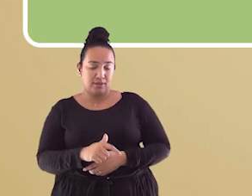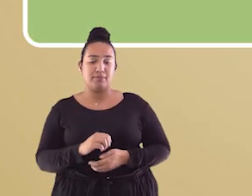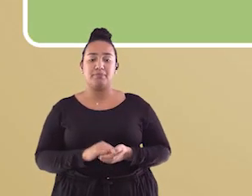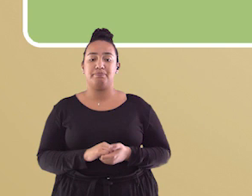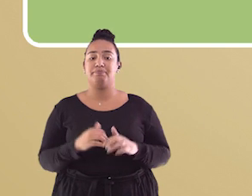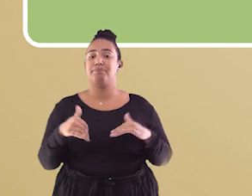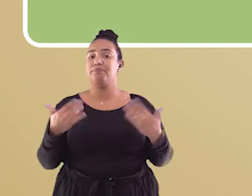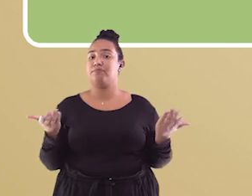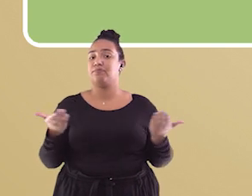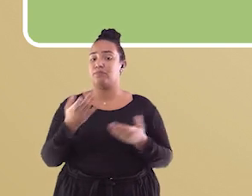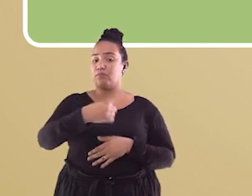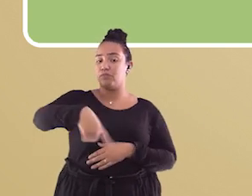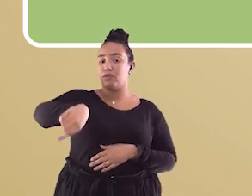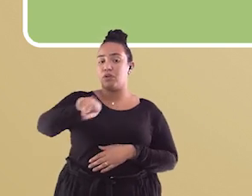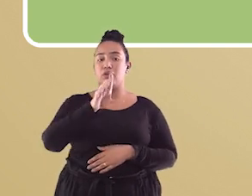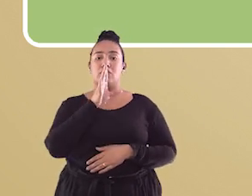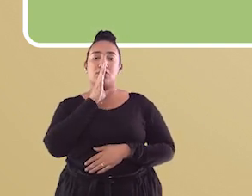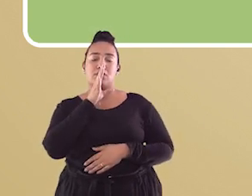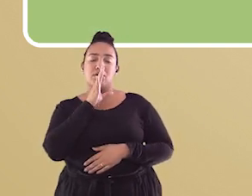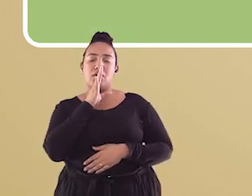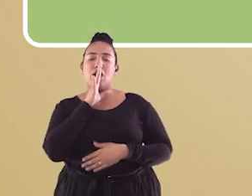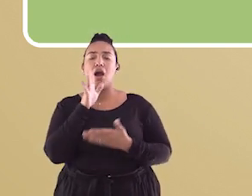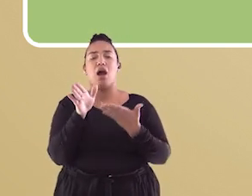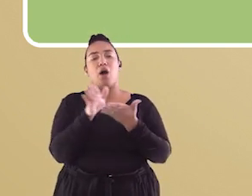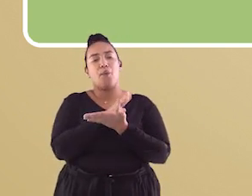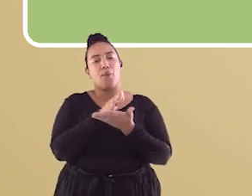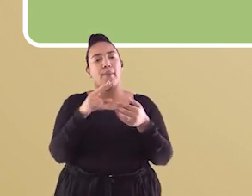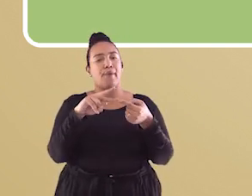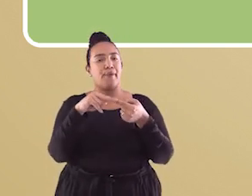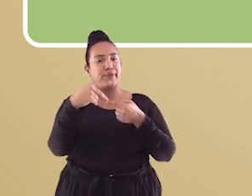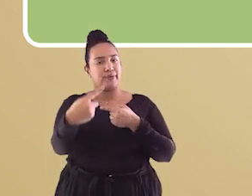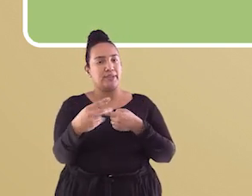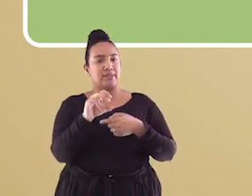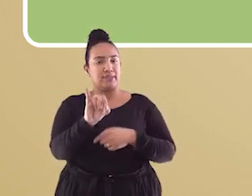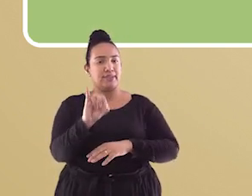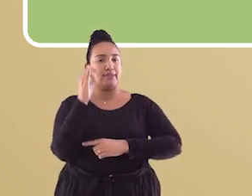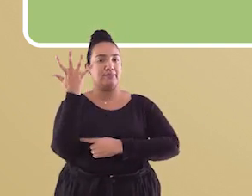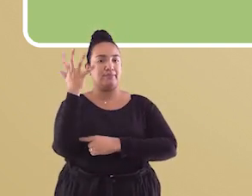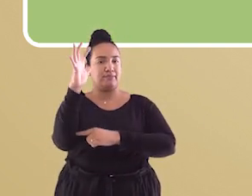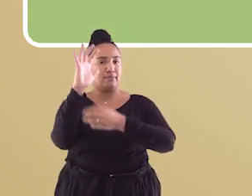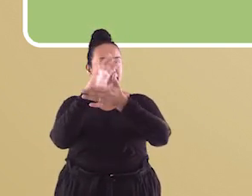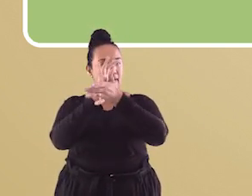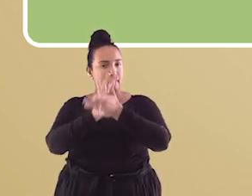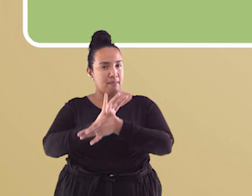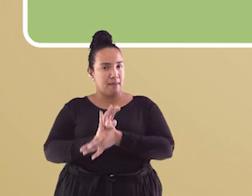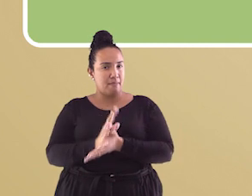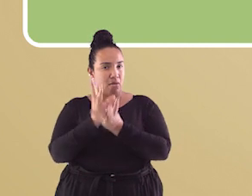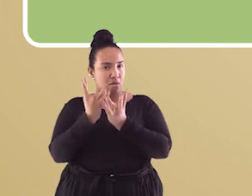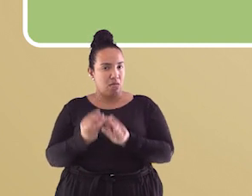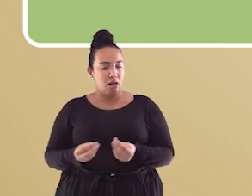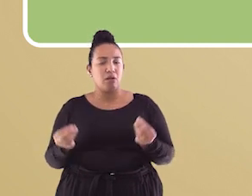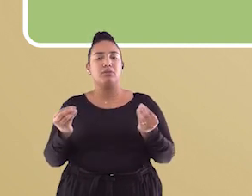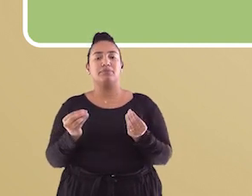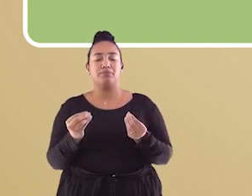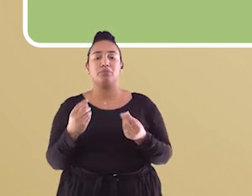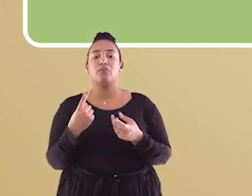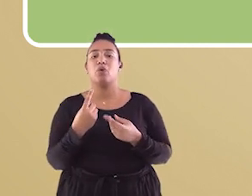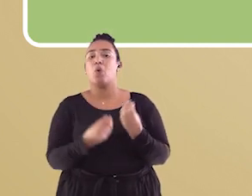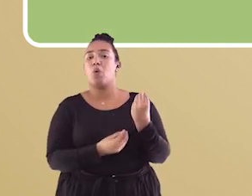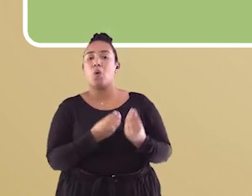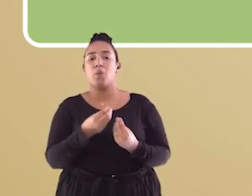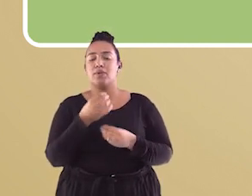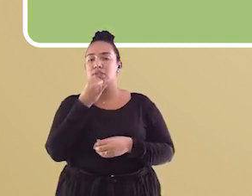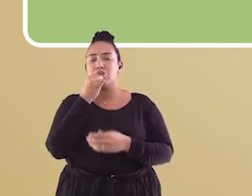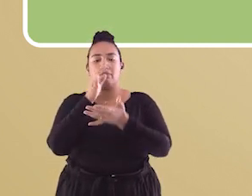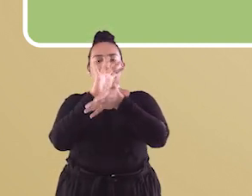então conhecer algumas causas da degradação ambiental? Conhecer mais sobre algumas situações que causam essa